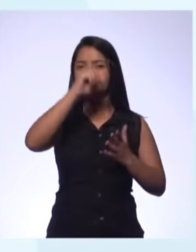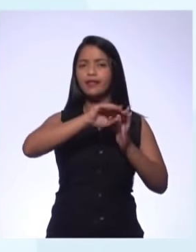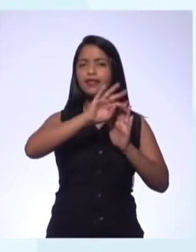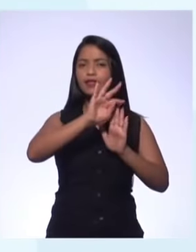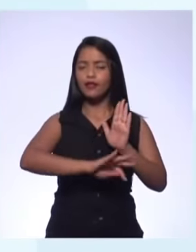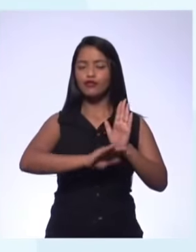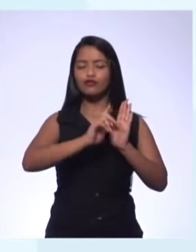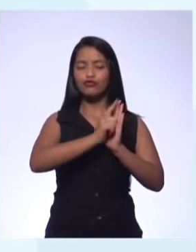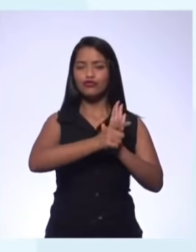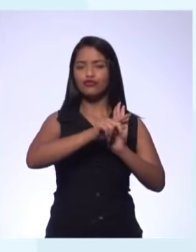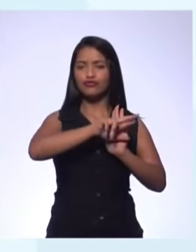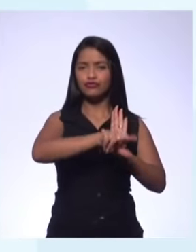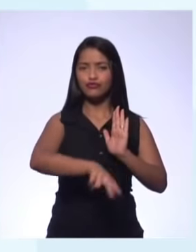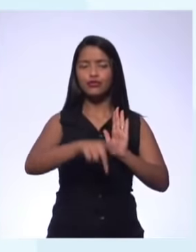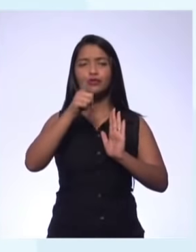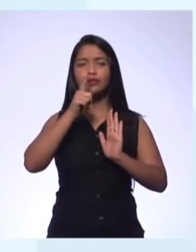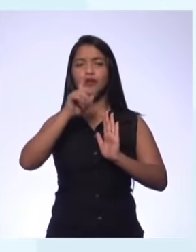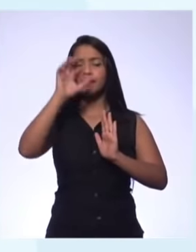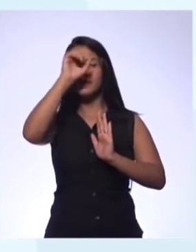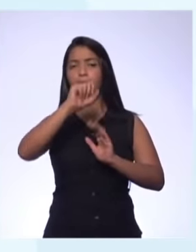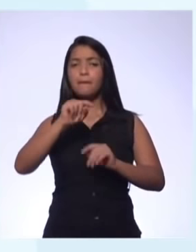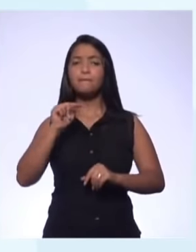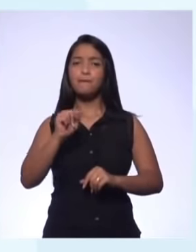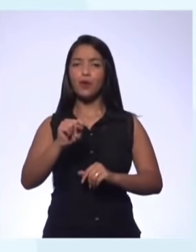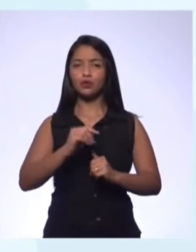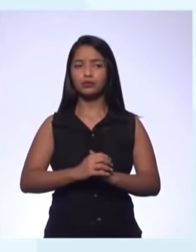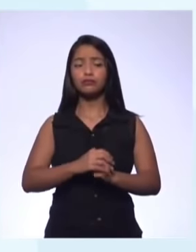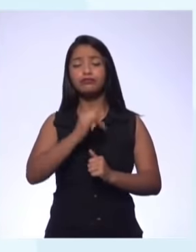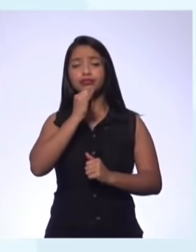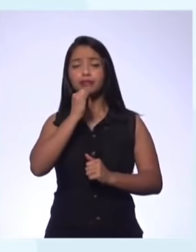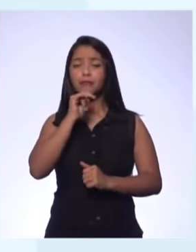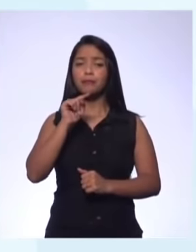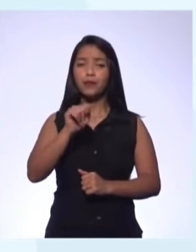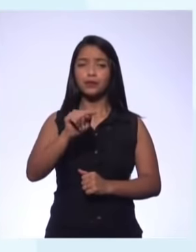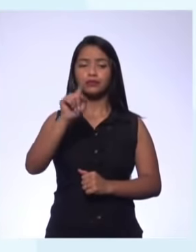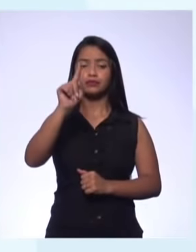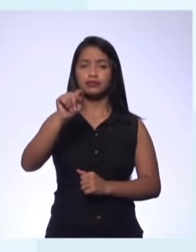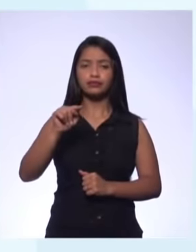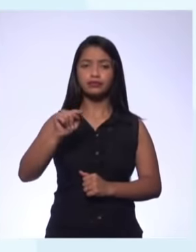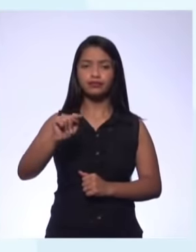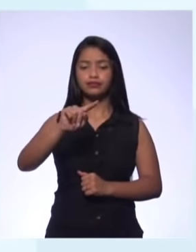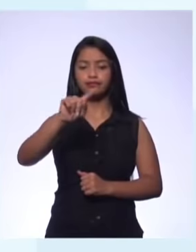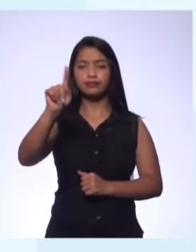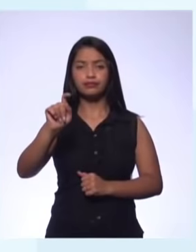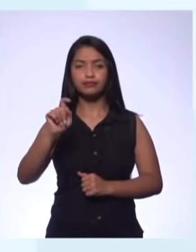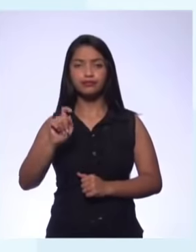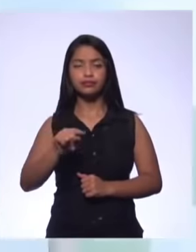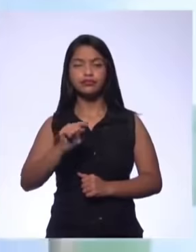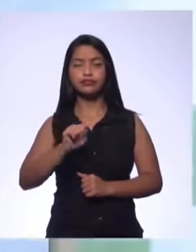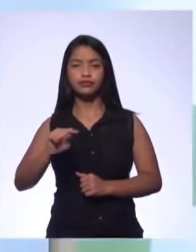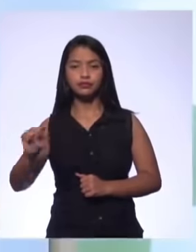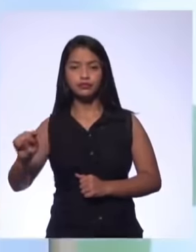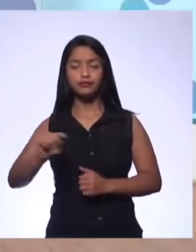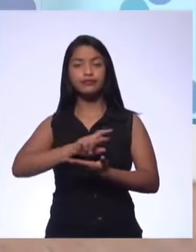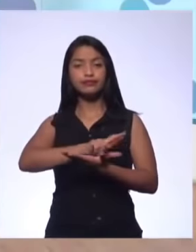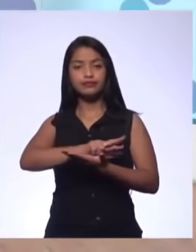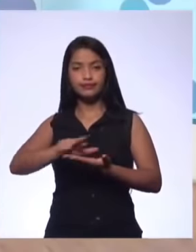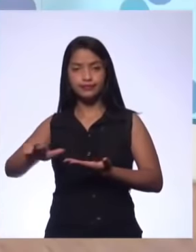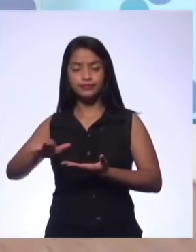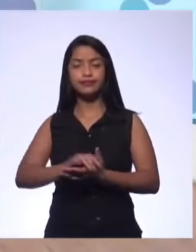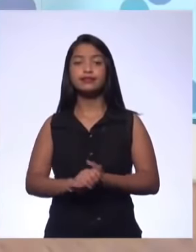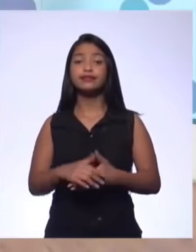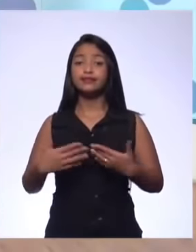diferentes gêneros. Ponto, ponto de exclamação, ponto de interrogação e reticências. Muito bem. Então, nós vamos continuar